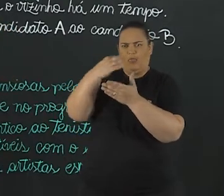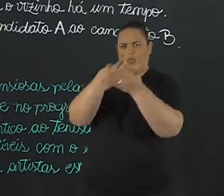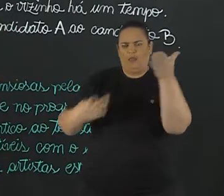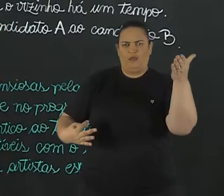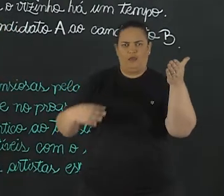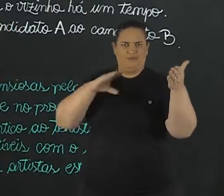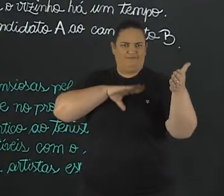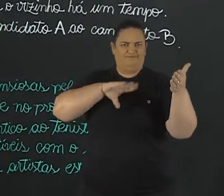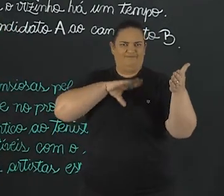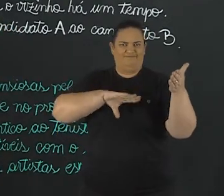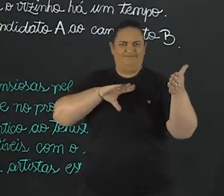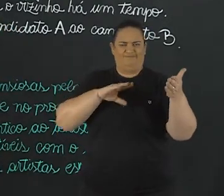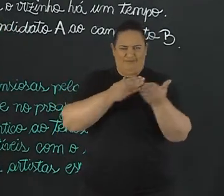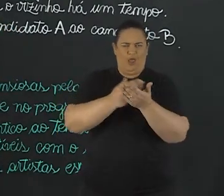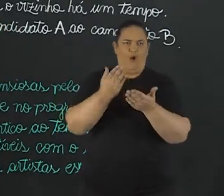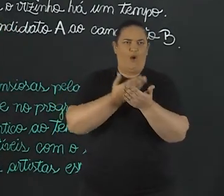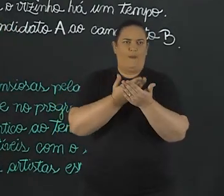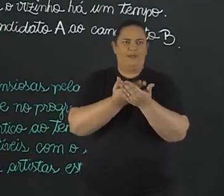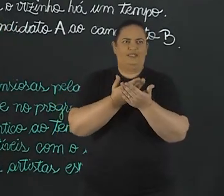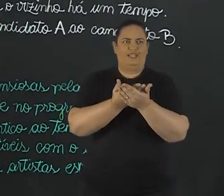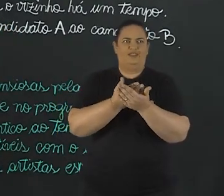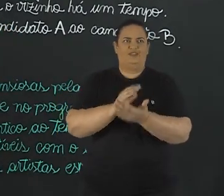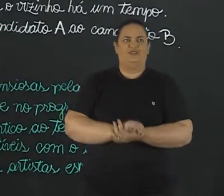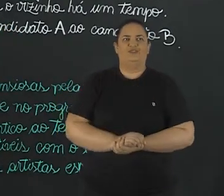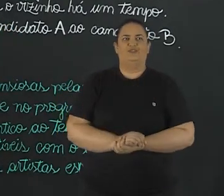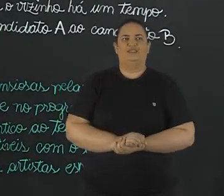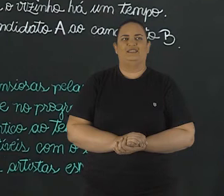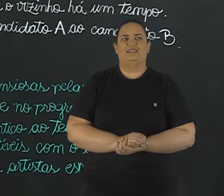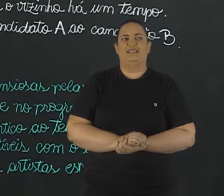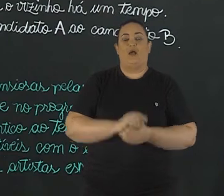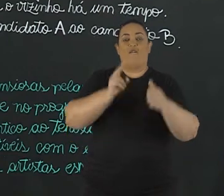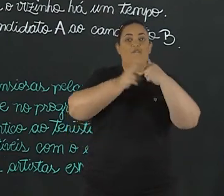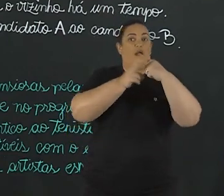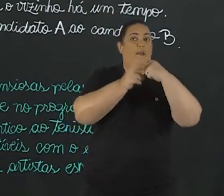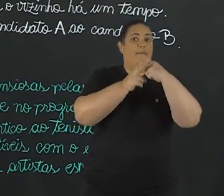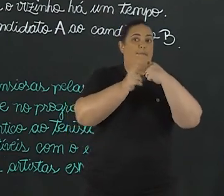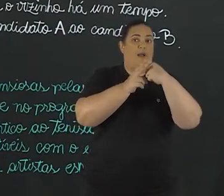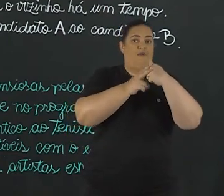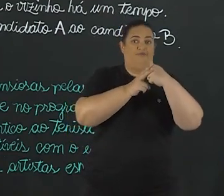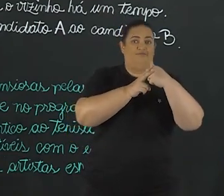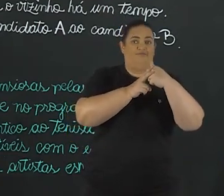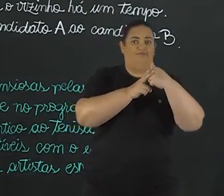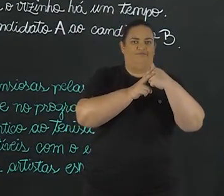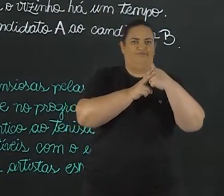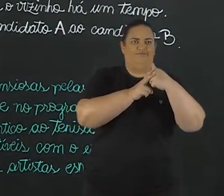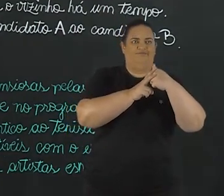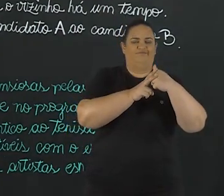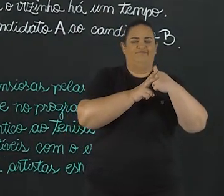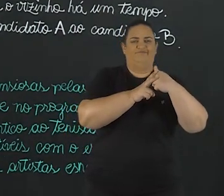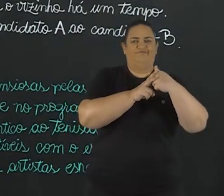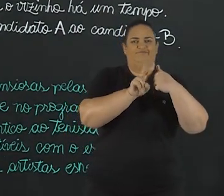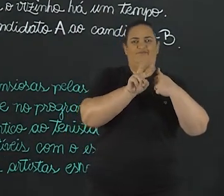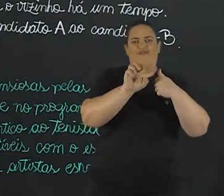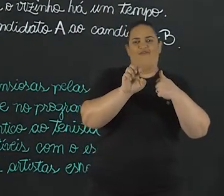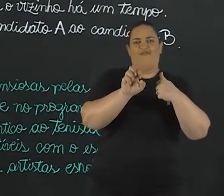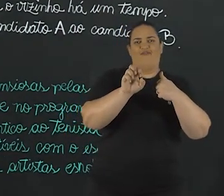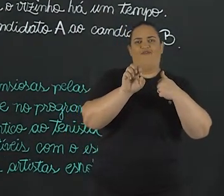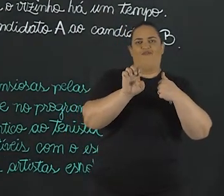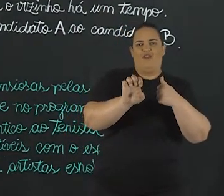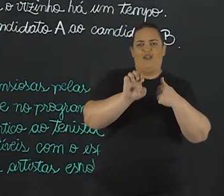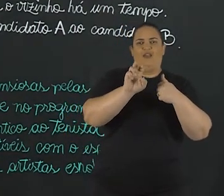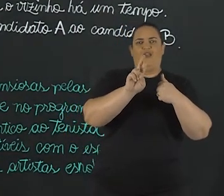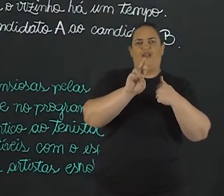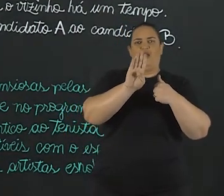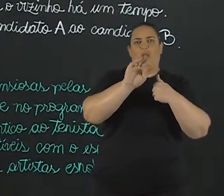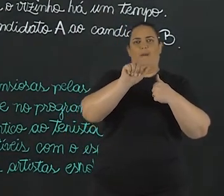Vamos começar estudando a regência de caráter verbal, ok? A regência verbal, como o próprio nome